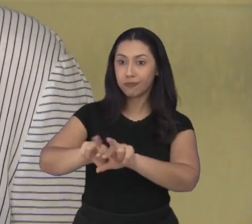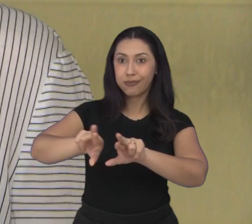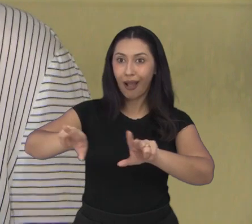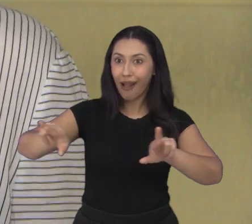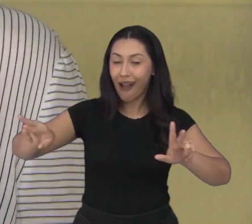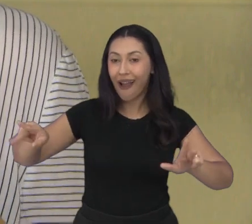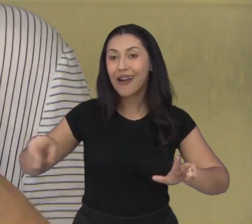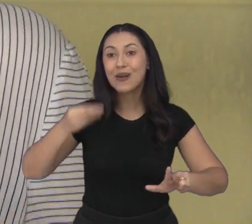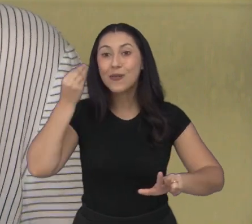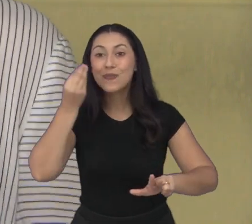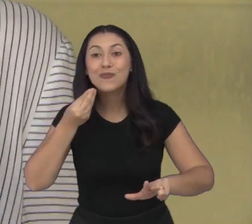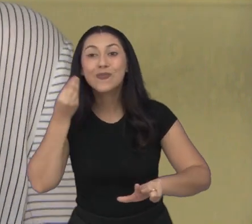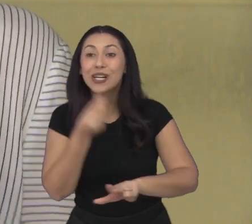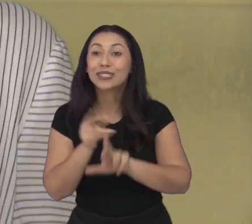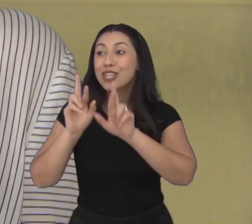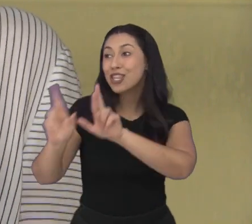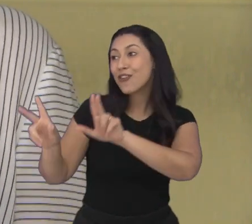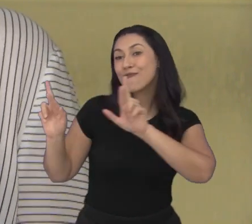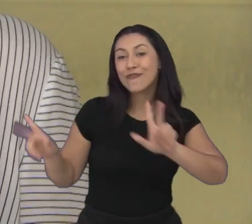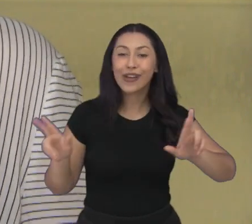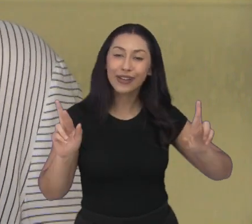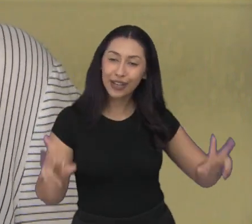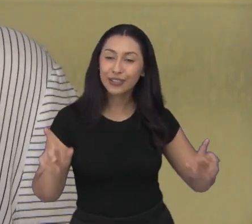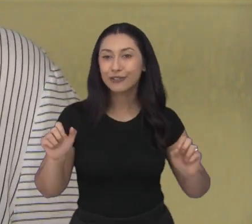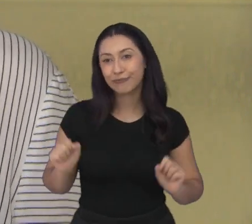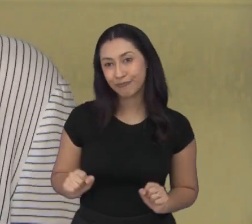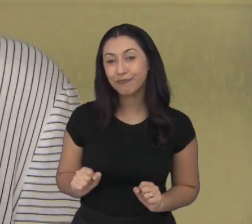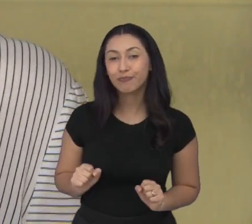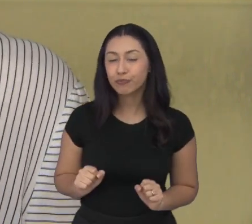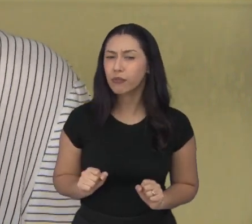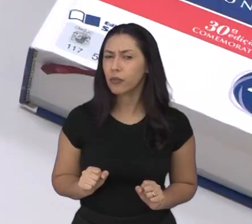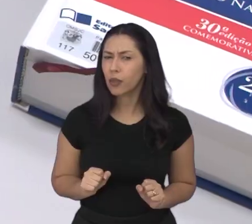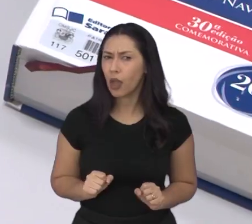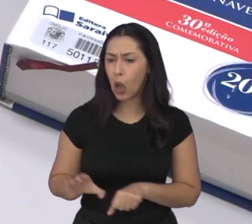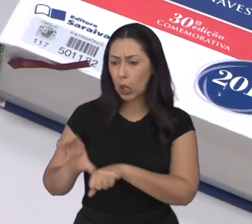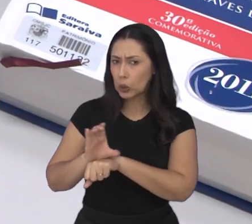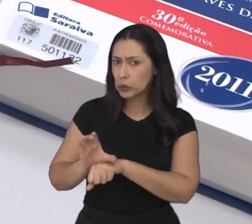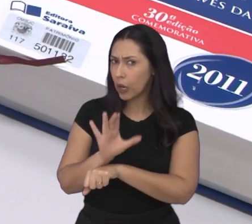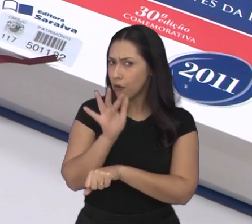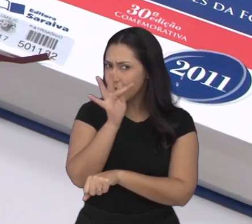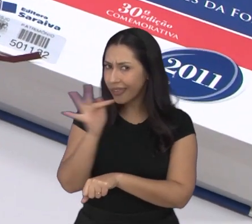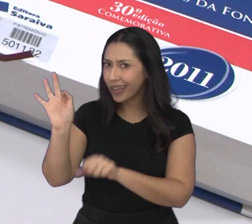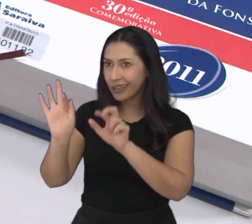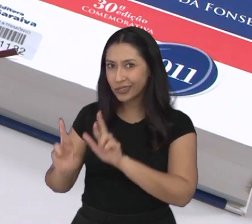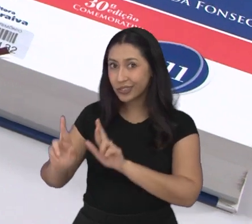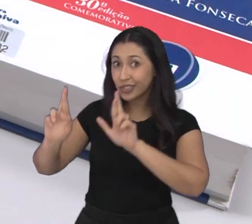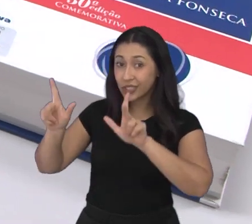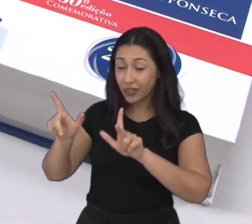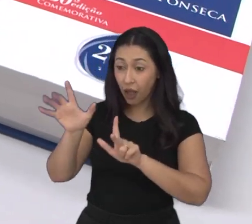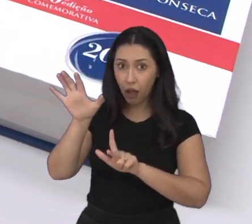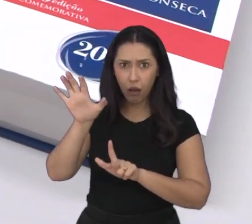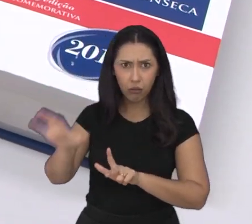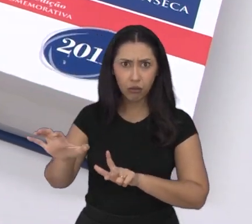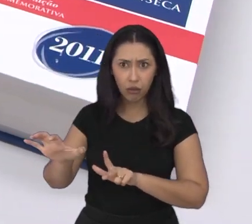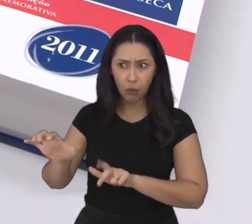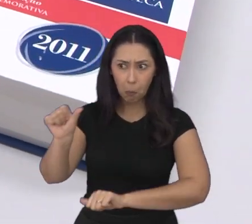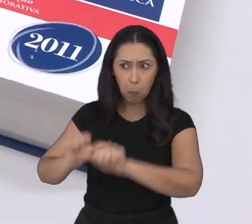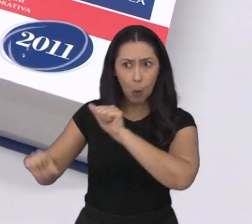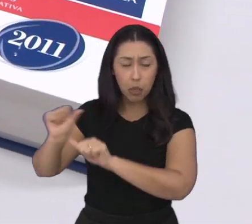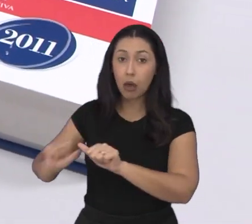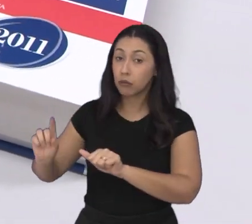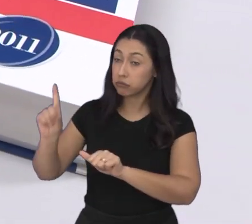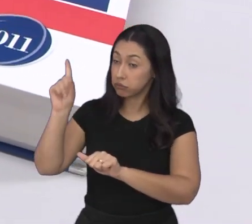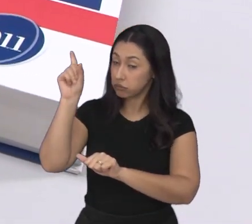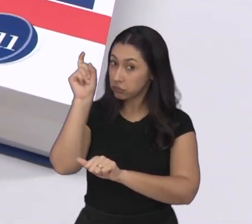sendo diversa e que principalmente tem vivências muito diferentes na sociedade. Diferente da Constituição Federal, em que as mudanças são